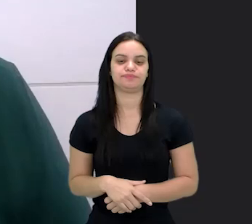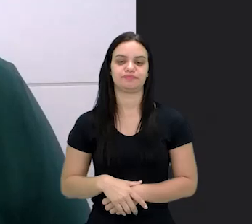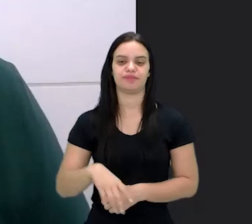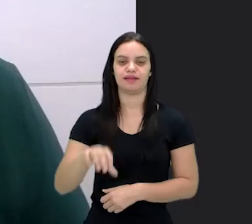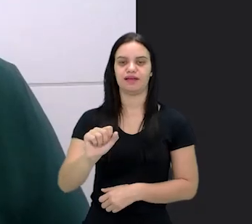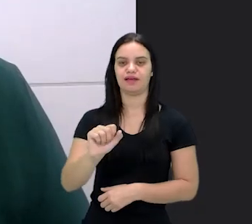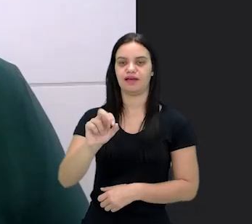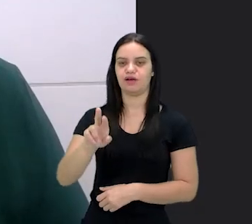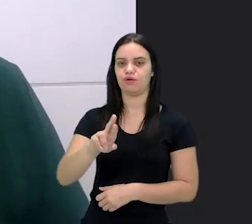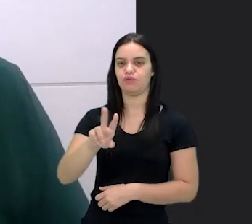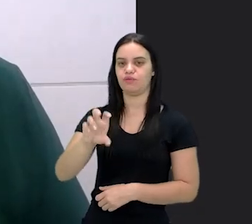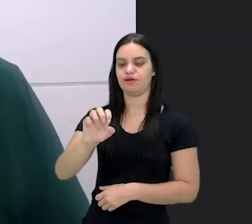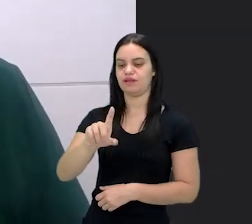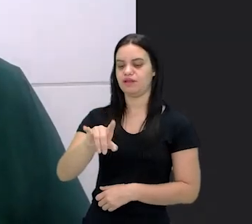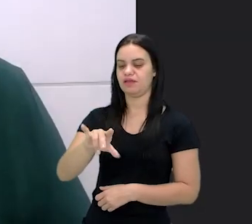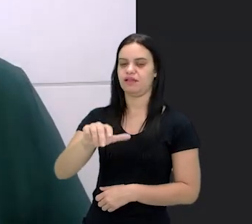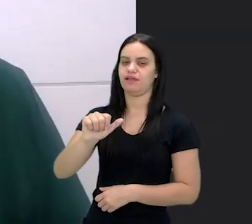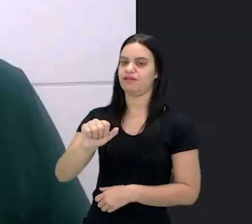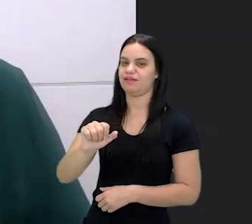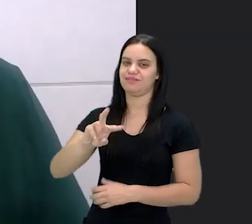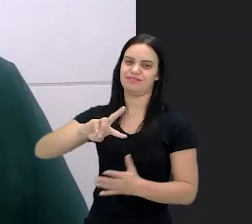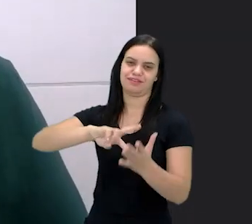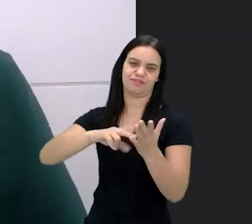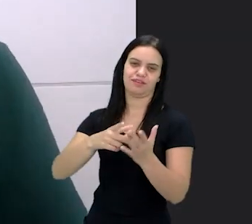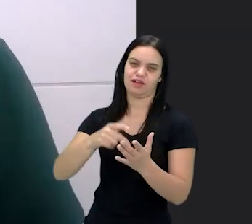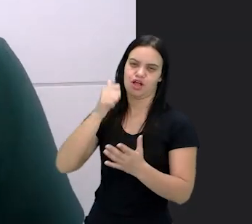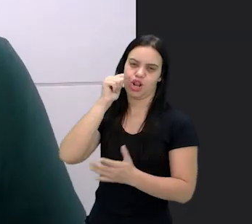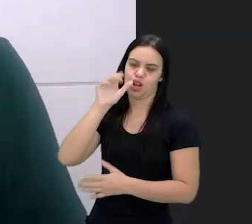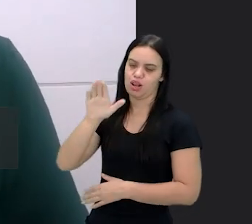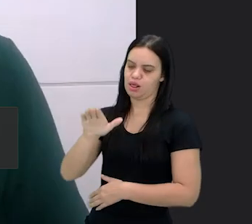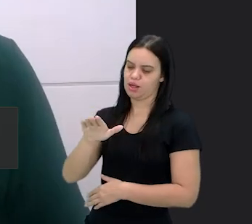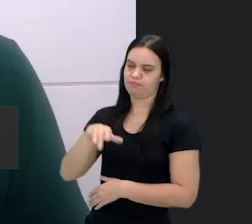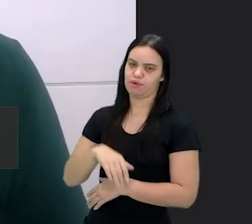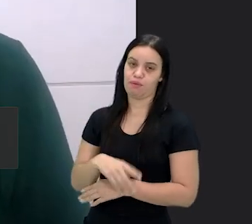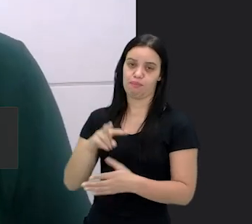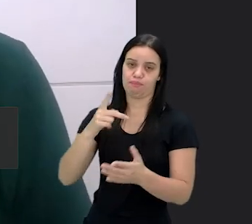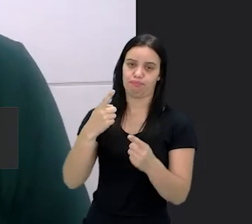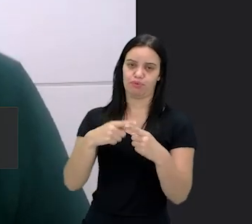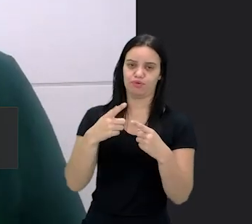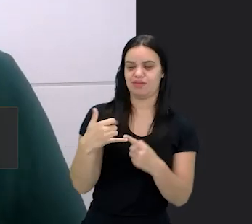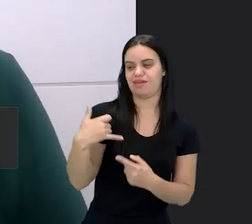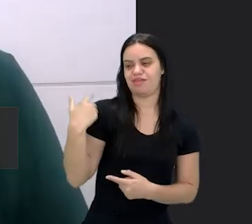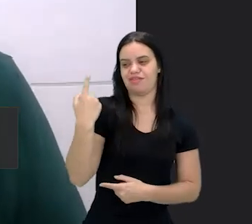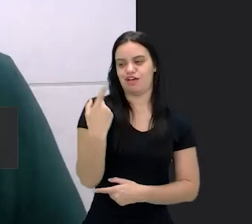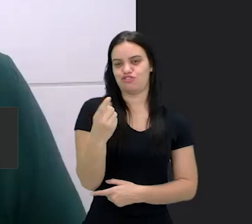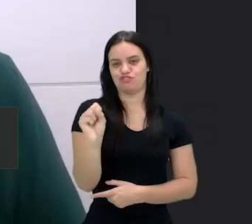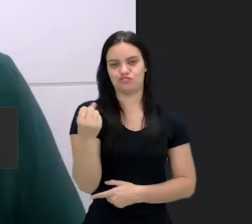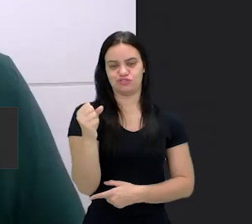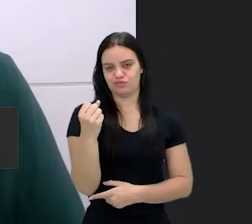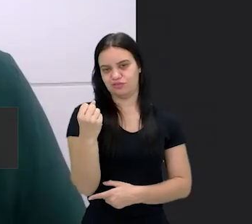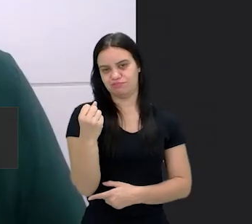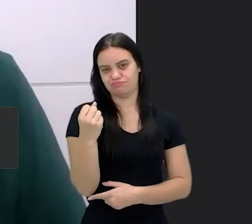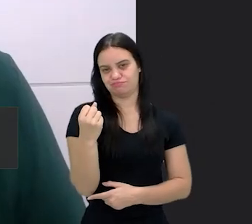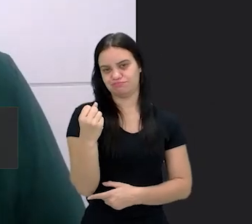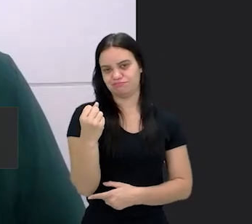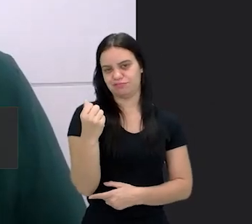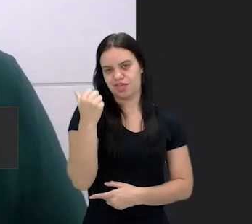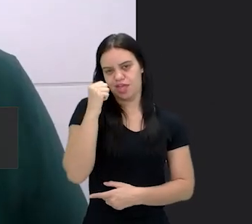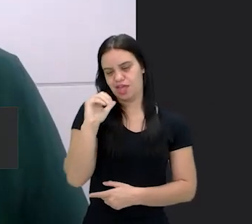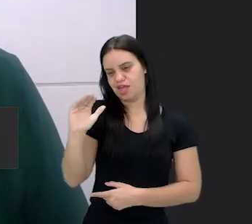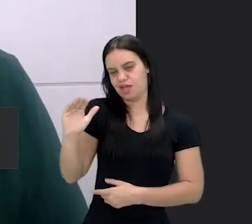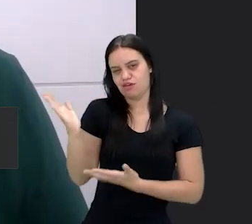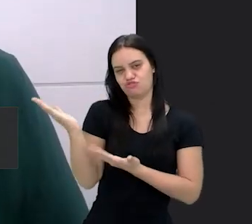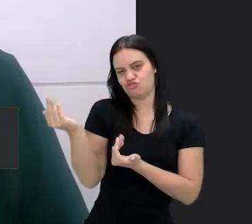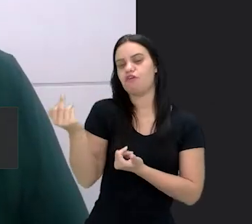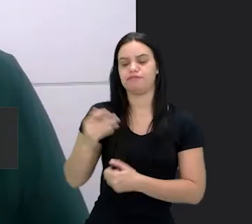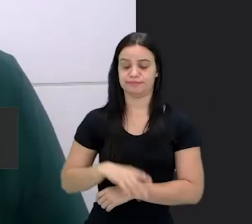Aurélia realmente era uma menina, porque com 18 anos é uma menina. A história